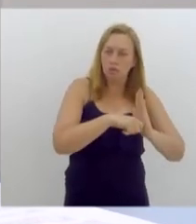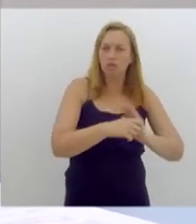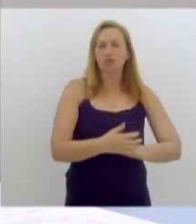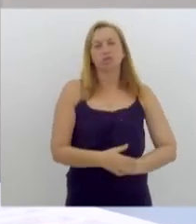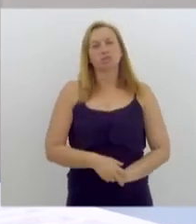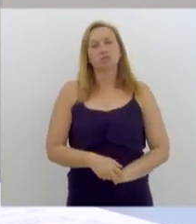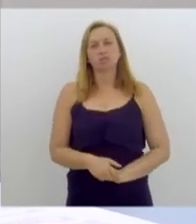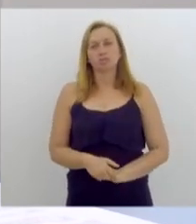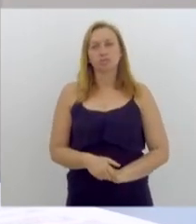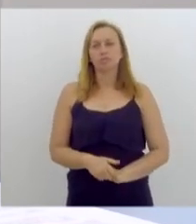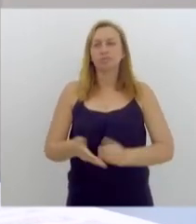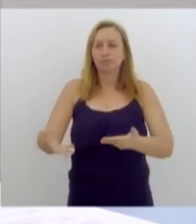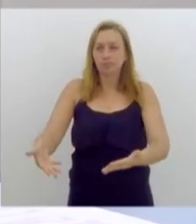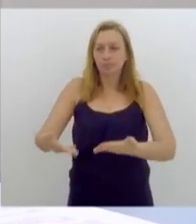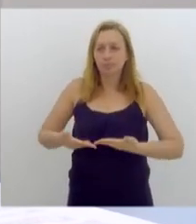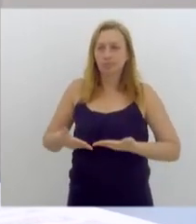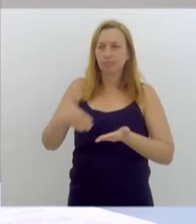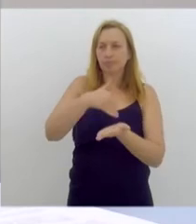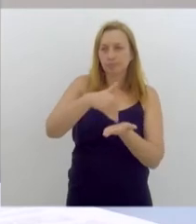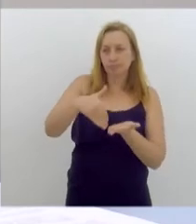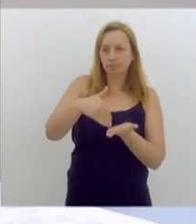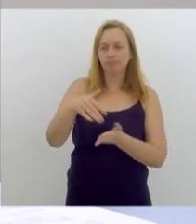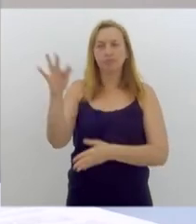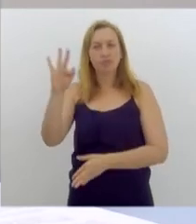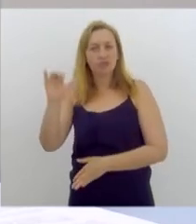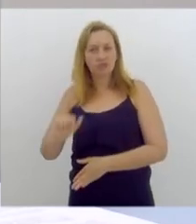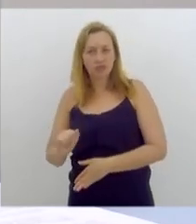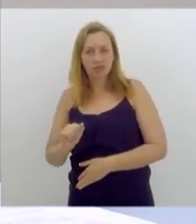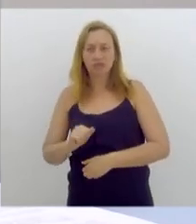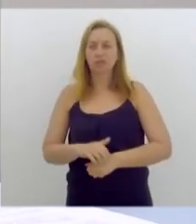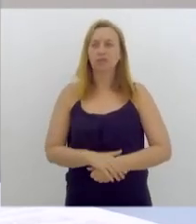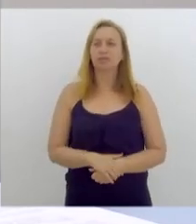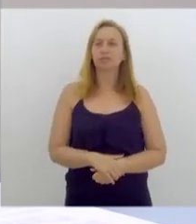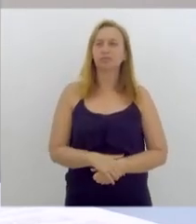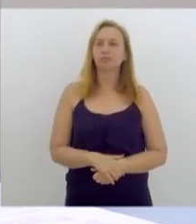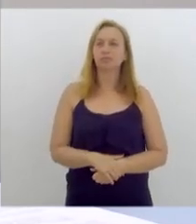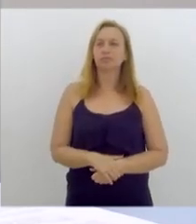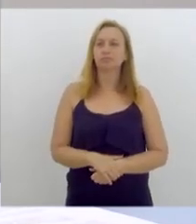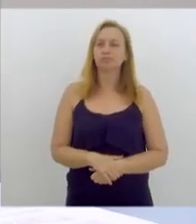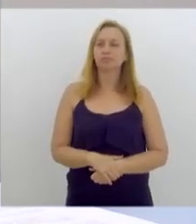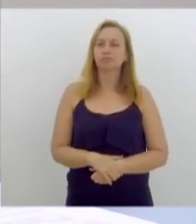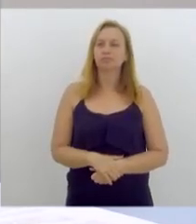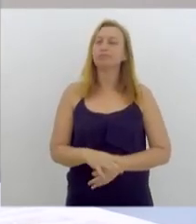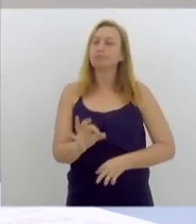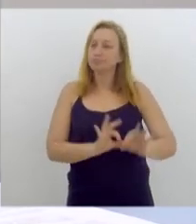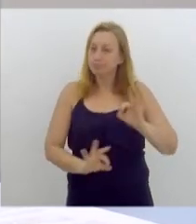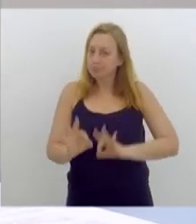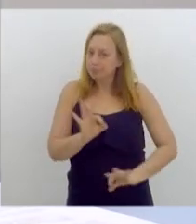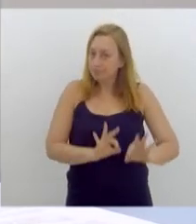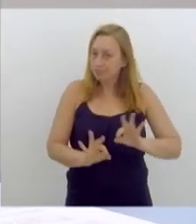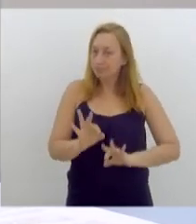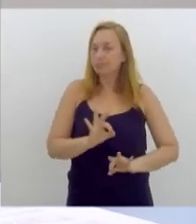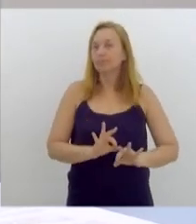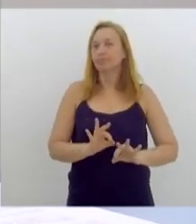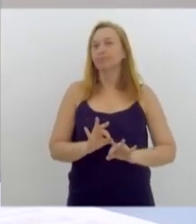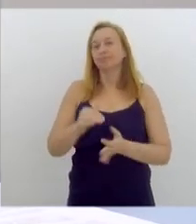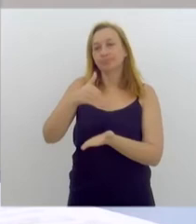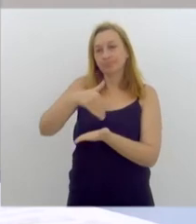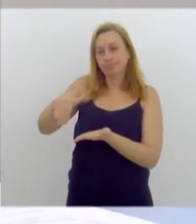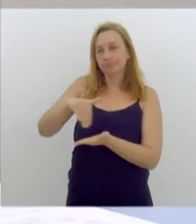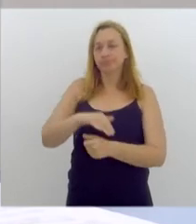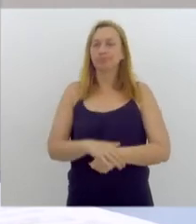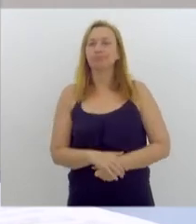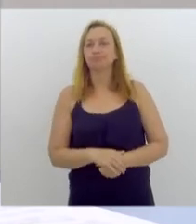e convidar a secretaria de fazenda a de planejamento e